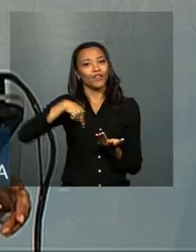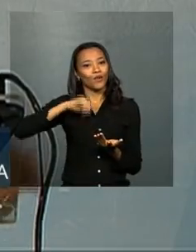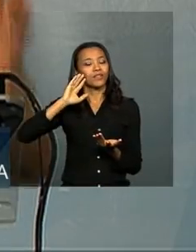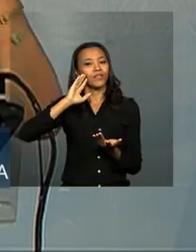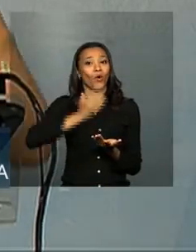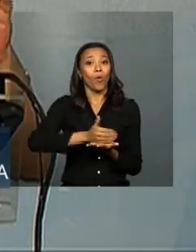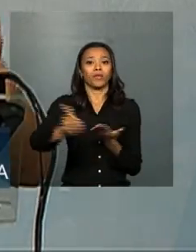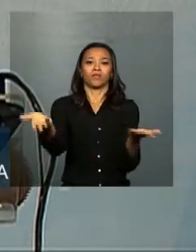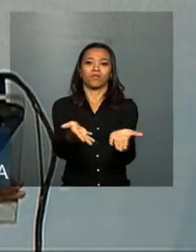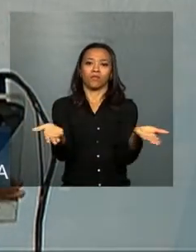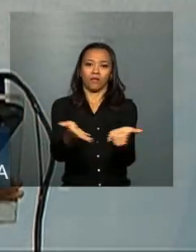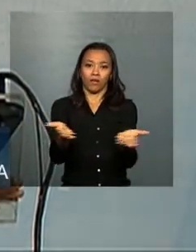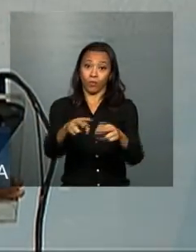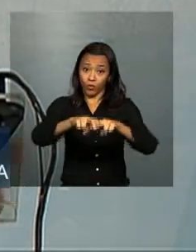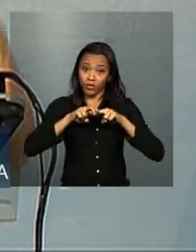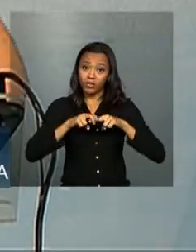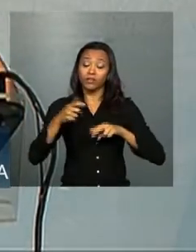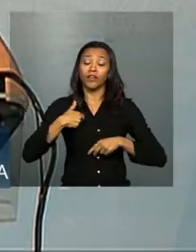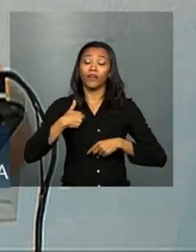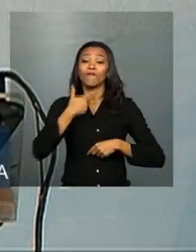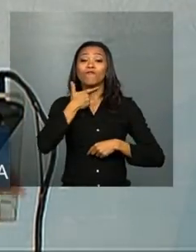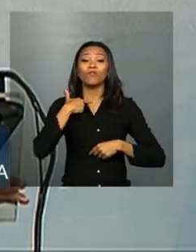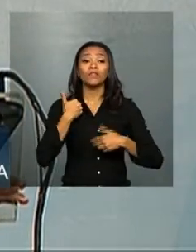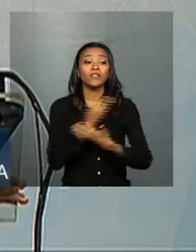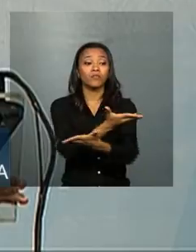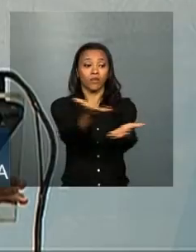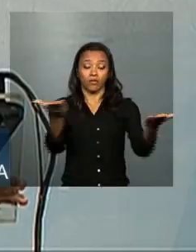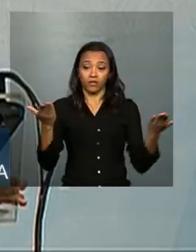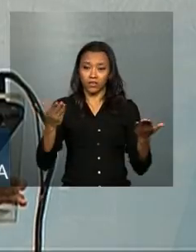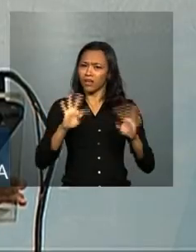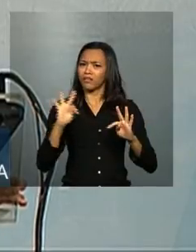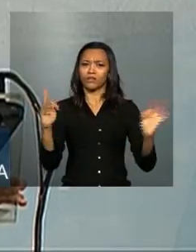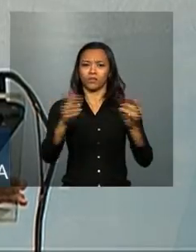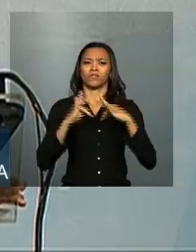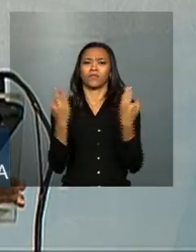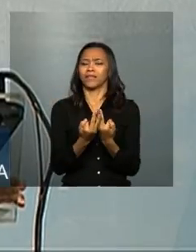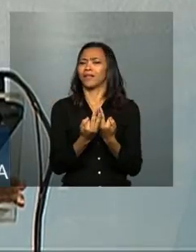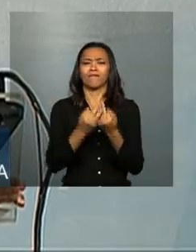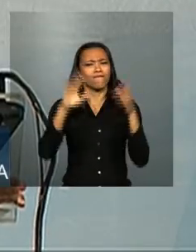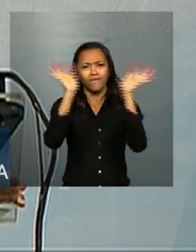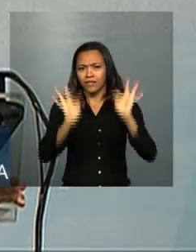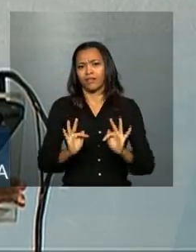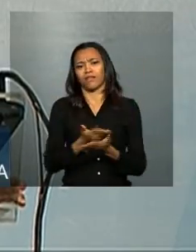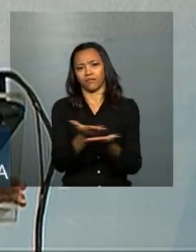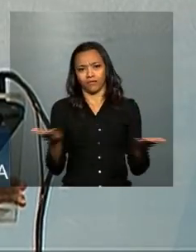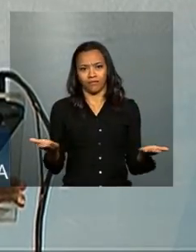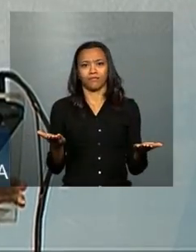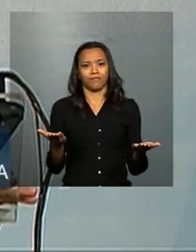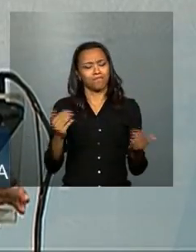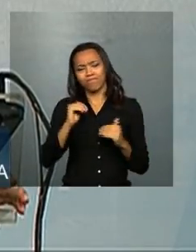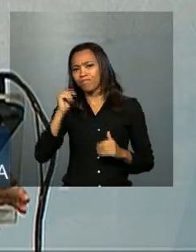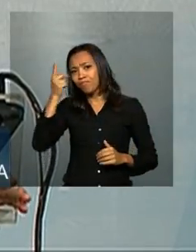agora. Por isso, eu desejo a todas as famílias aqui muitas felicidades,